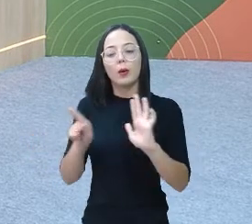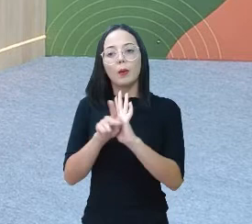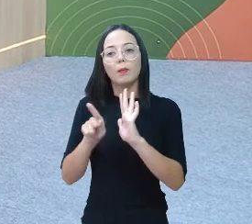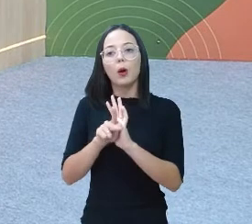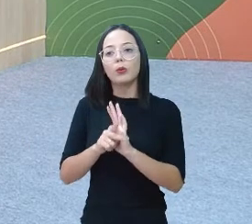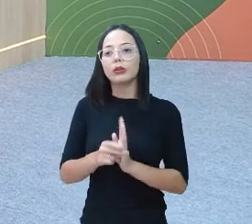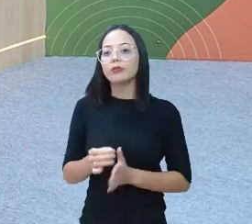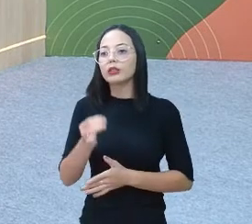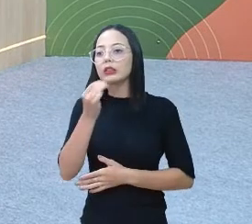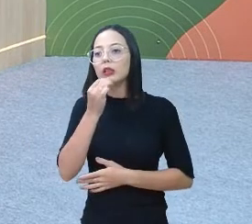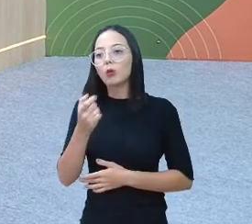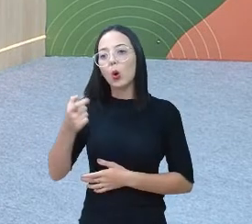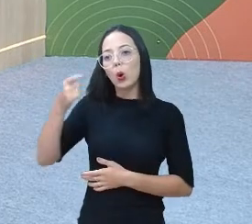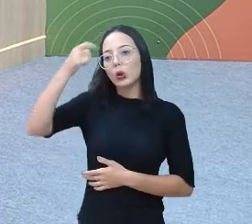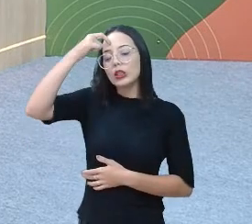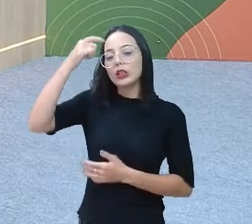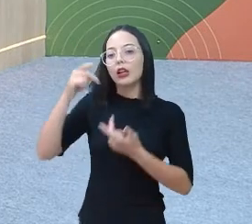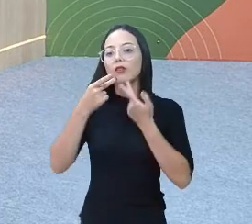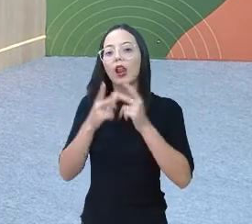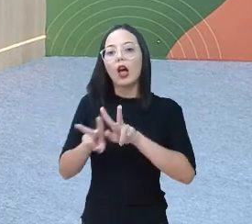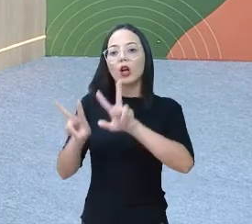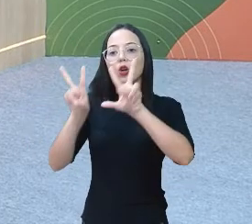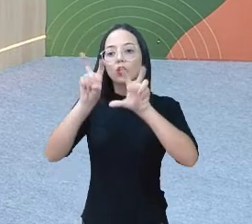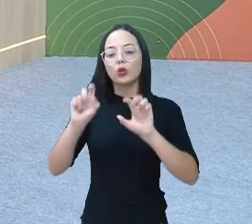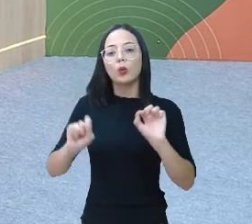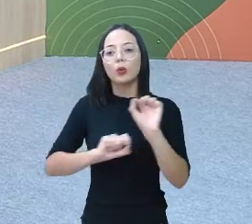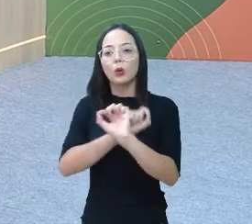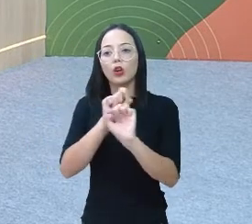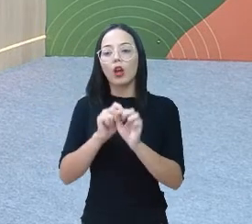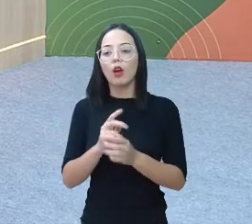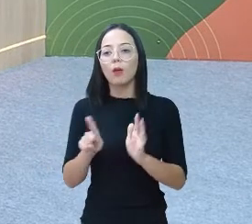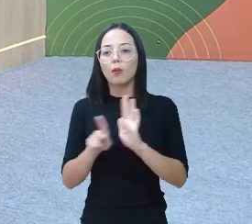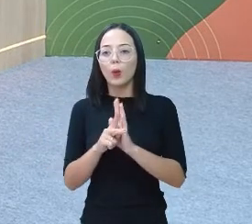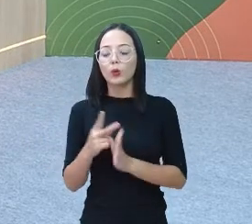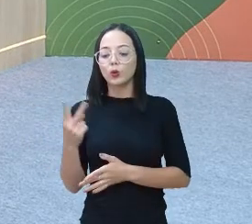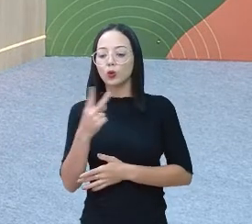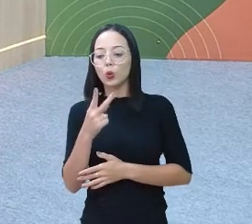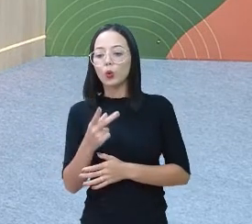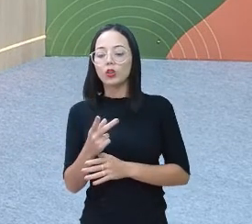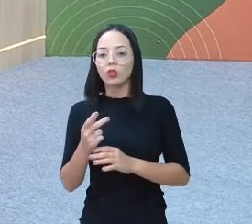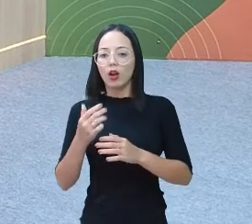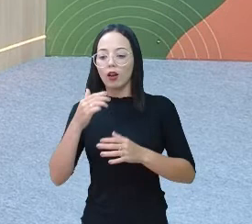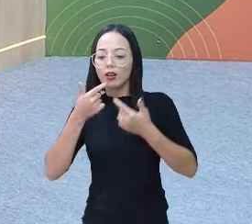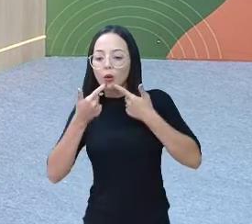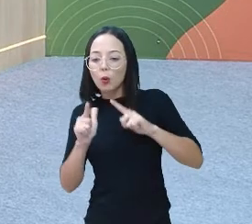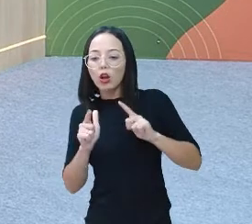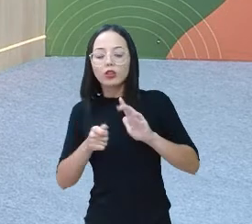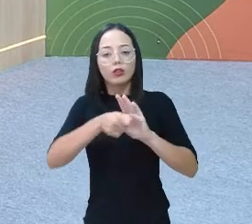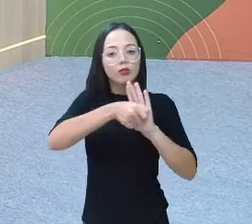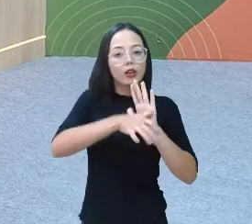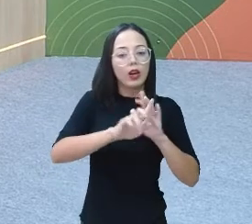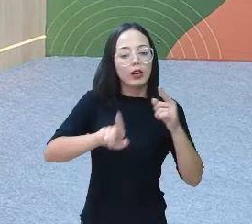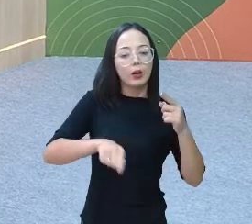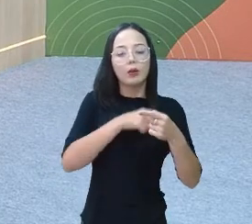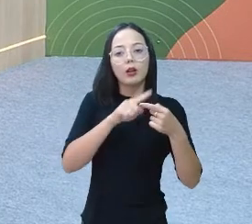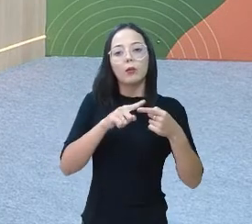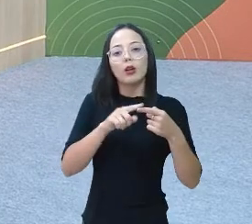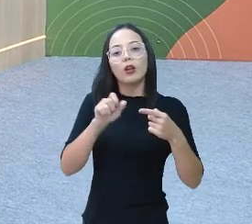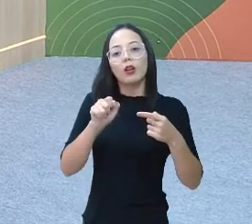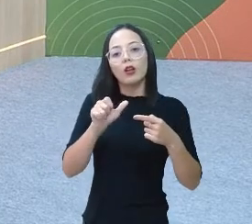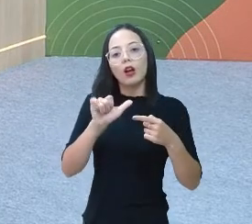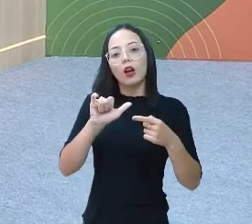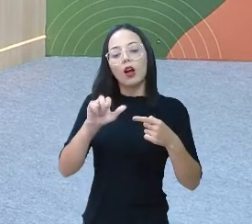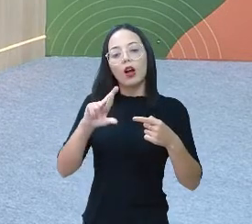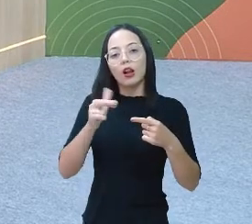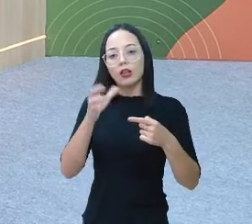com ciência, que vai falar justamente sobre essas duas figuras de linguagem que a gente viu aqui. A primeira é a aliteração e a segunda